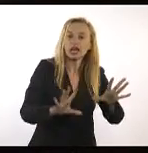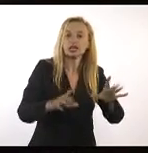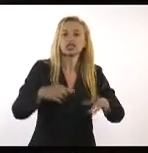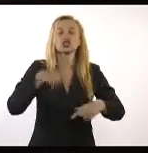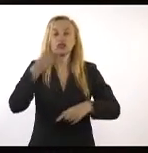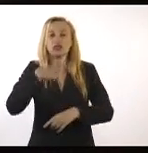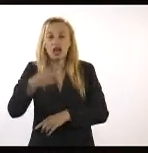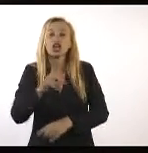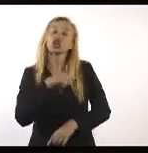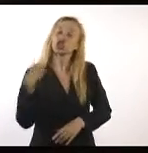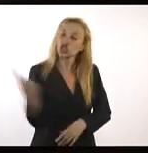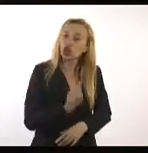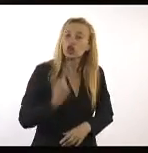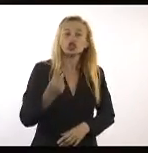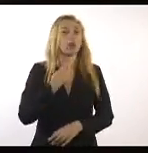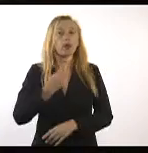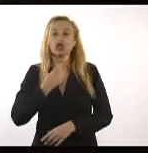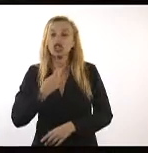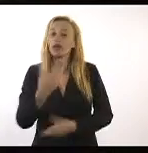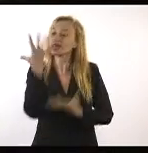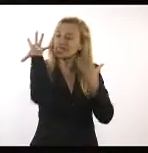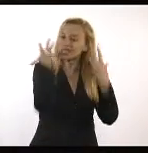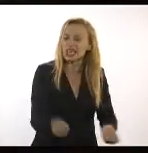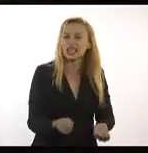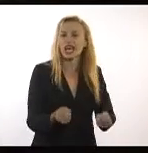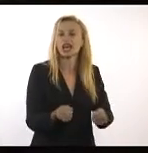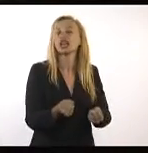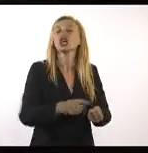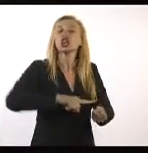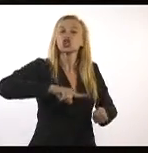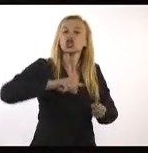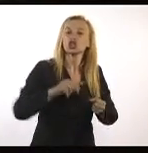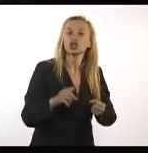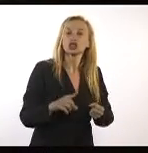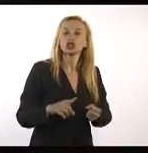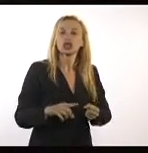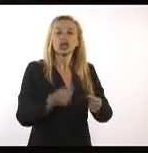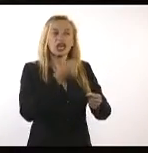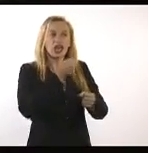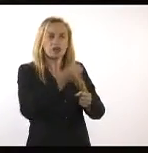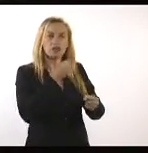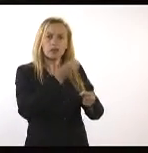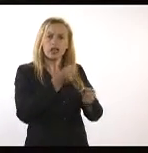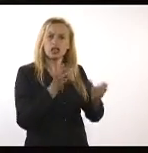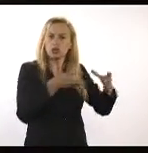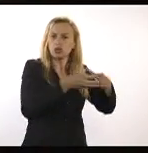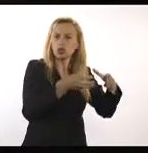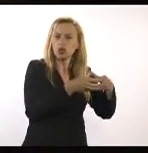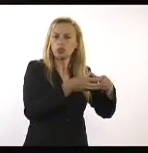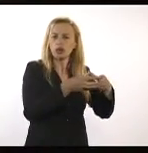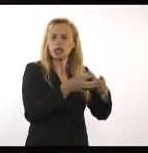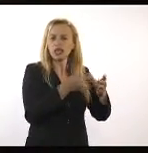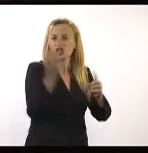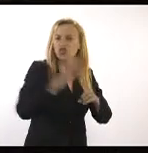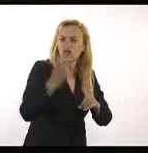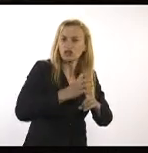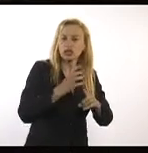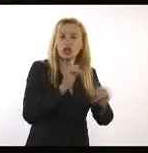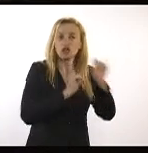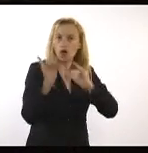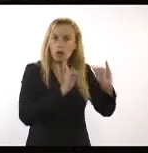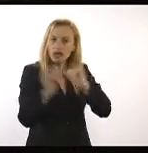expressão o que nós não podemos aceitar é que um órgão de imprensa ele manipule a